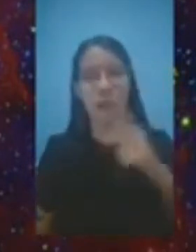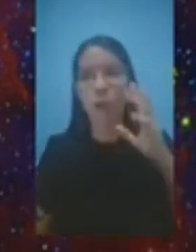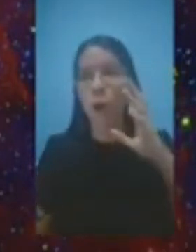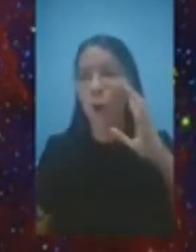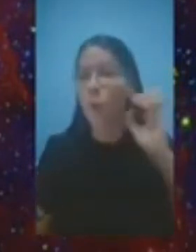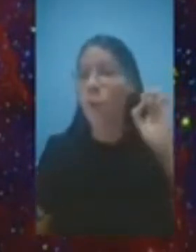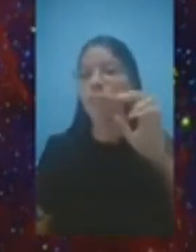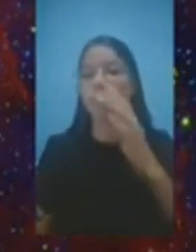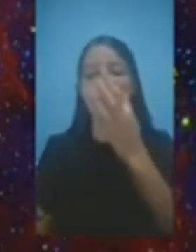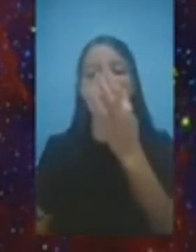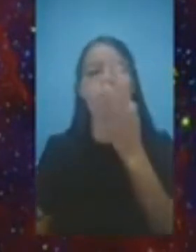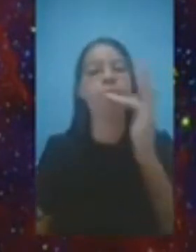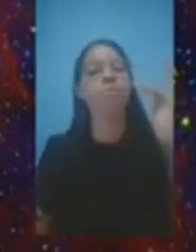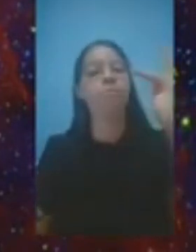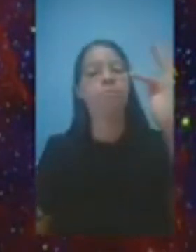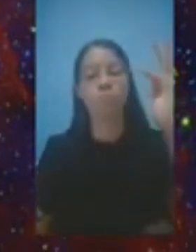Olha só.